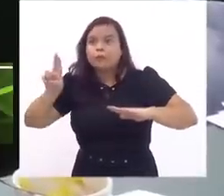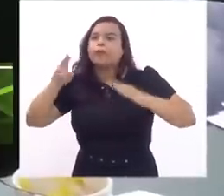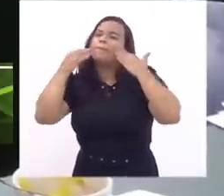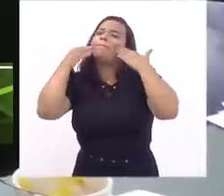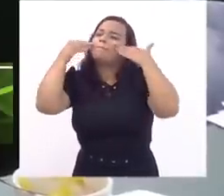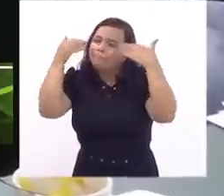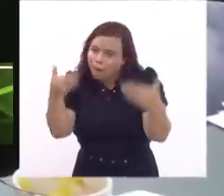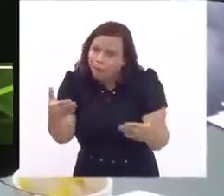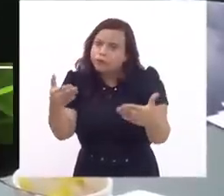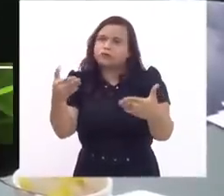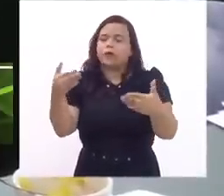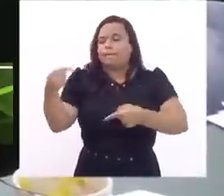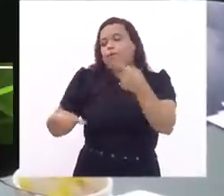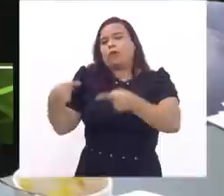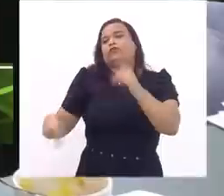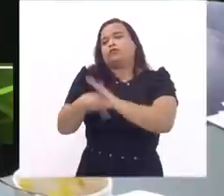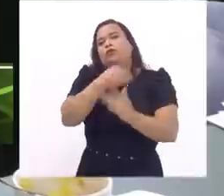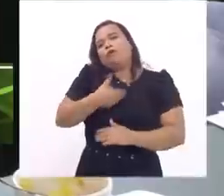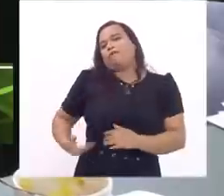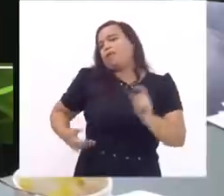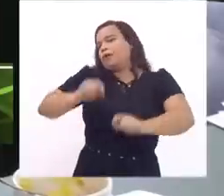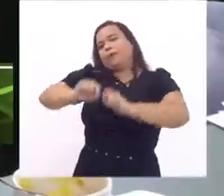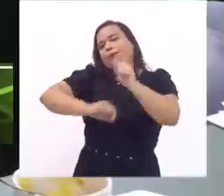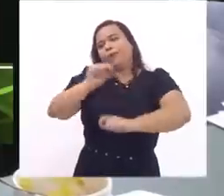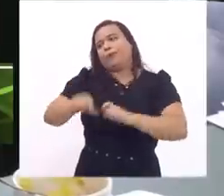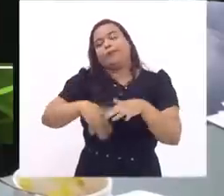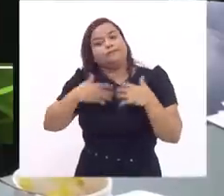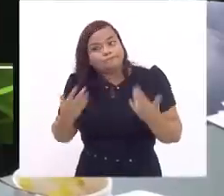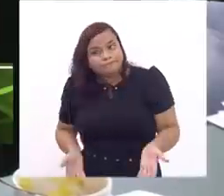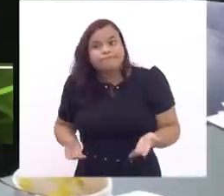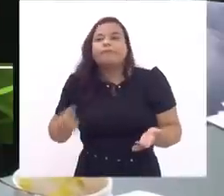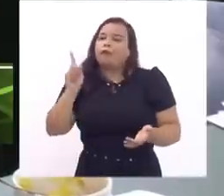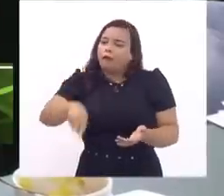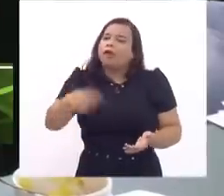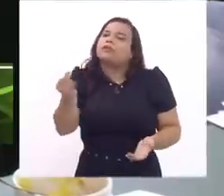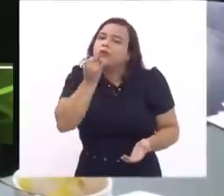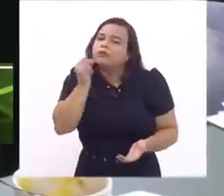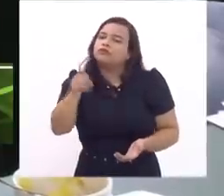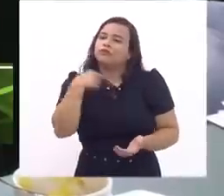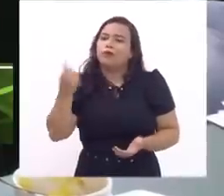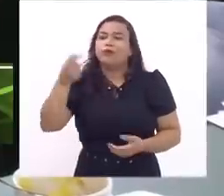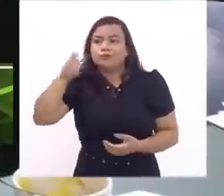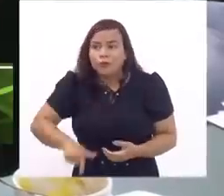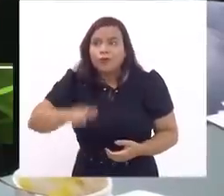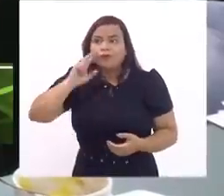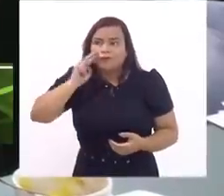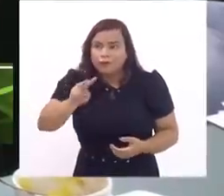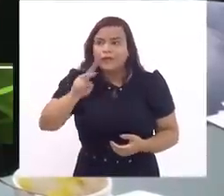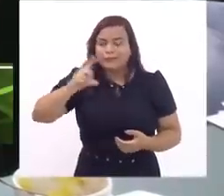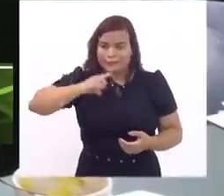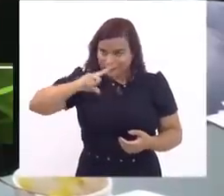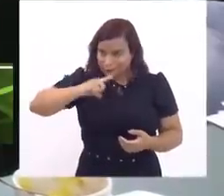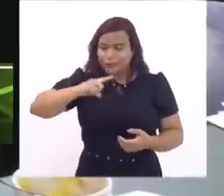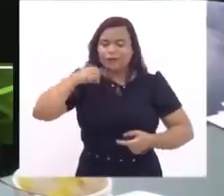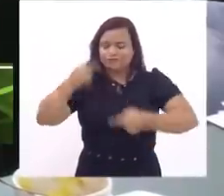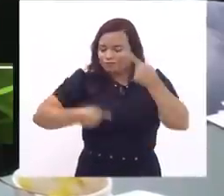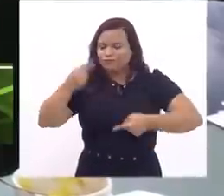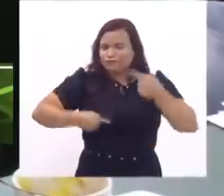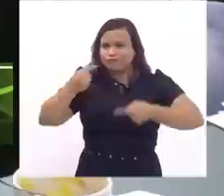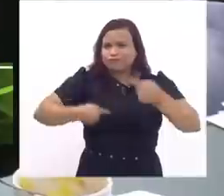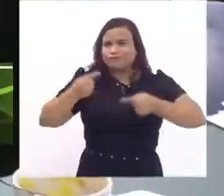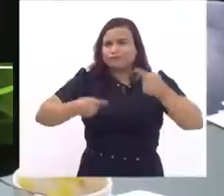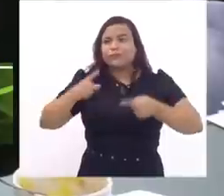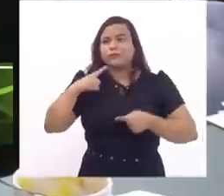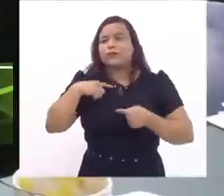sobre qual é a política deste governo. Então, realmente, é lamentável que a gente, de novo, retorne a esse debate